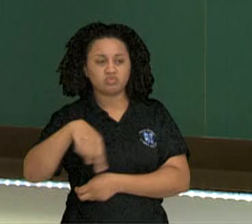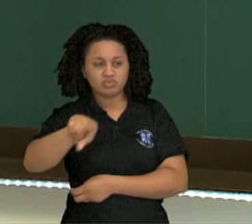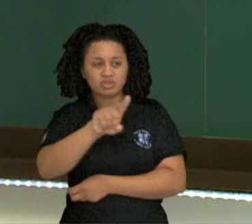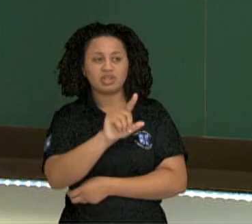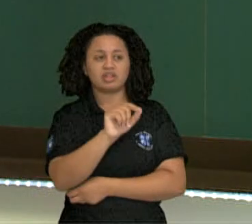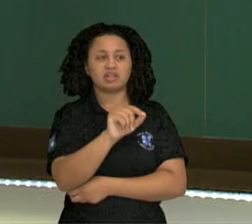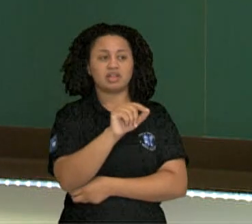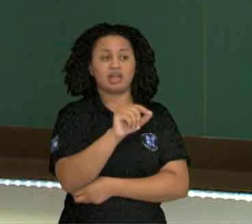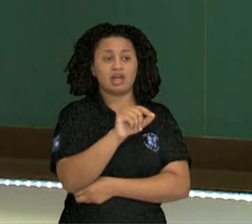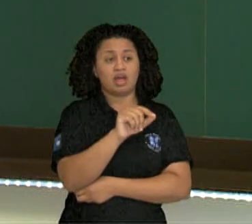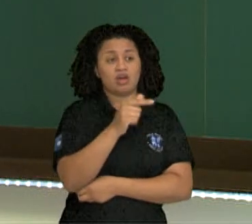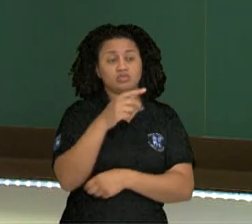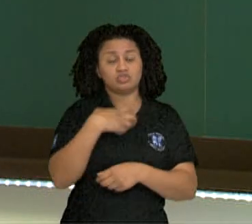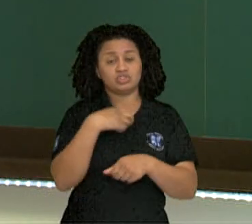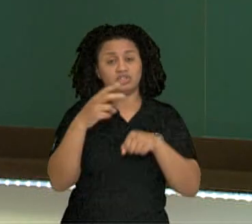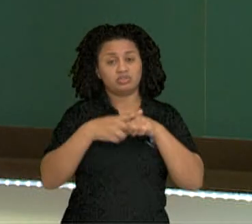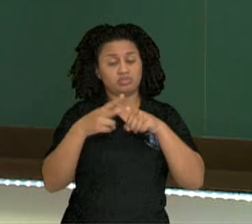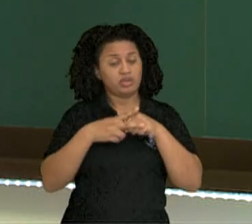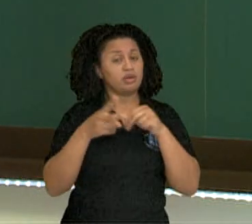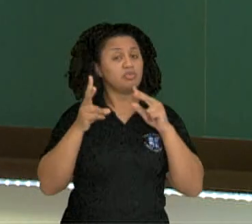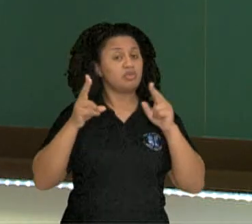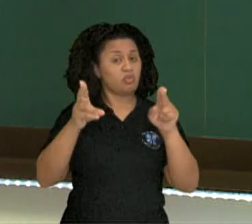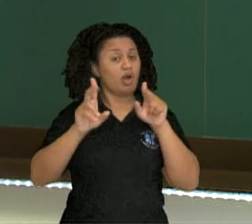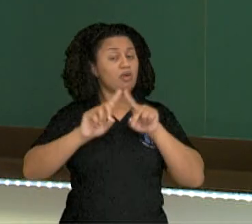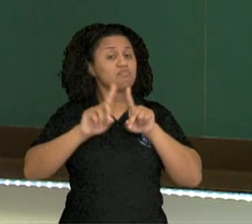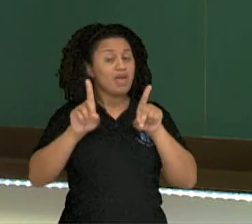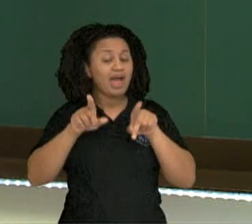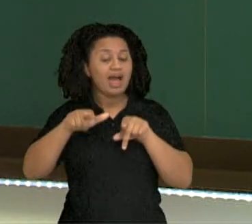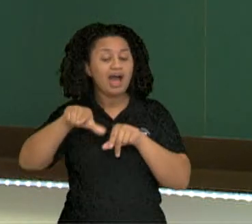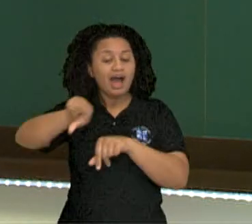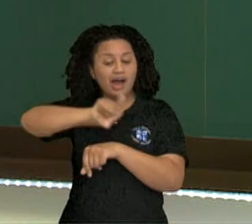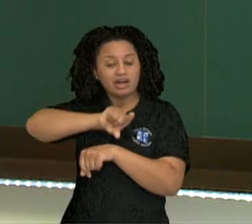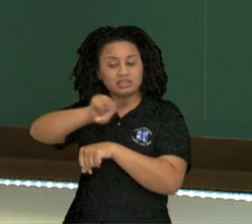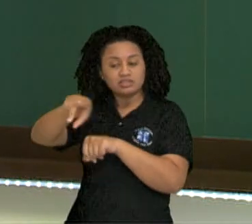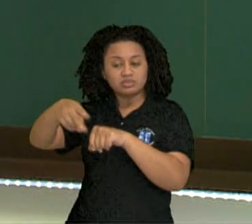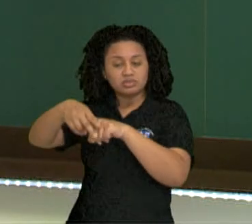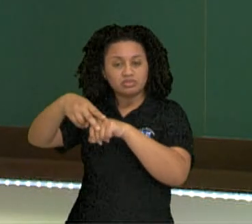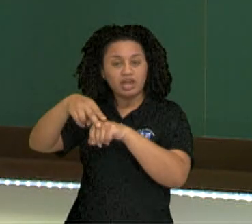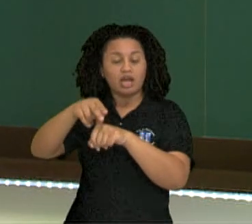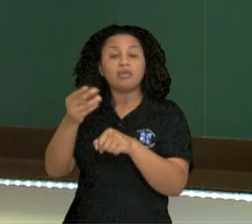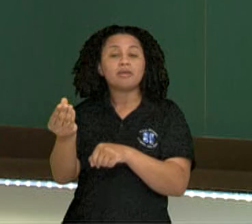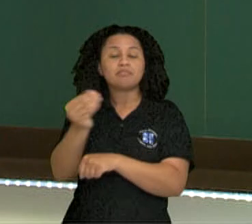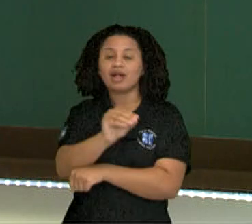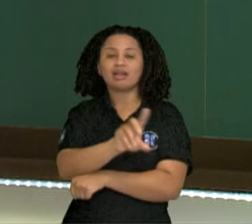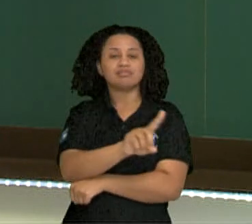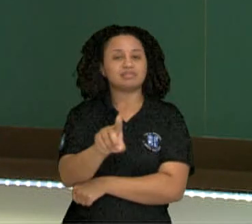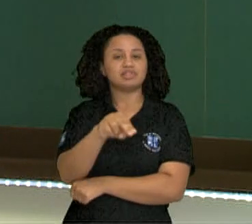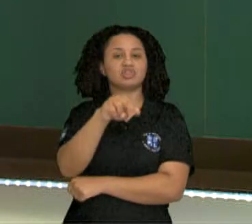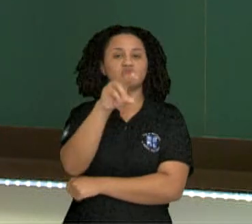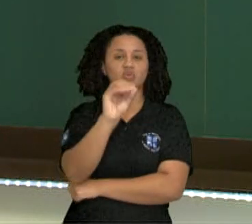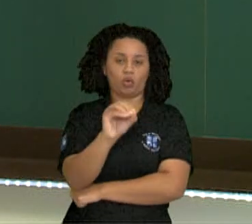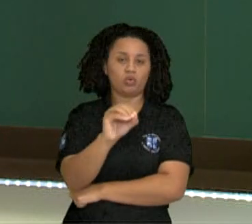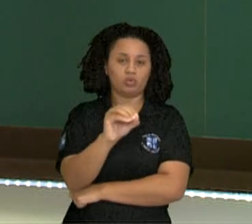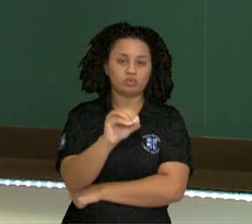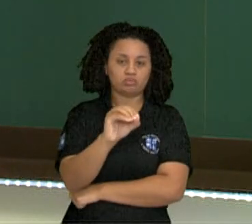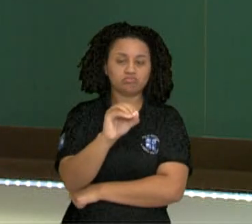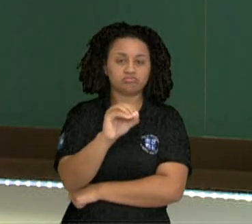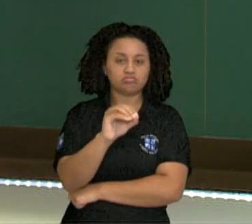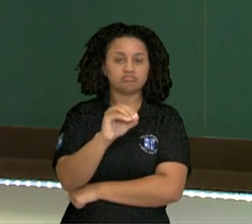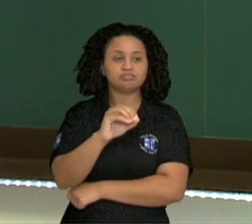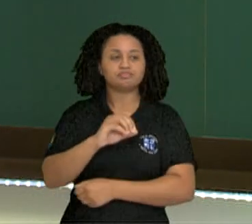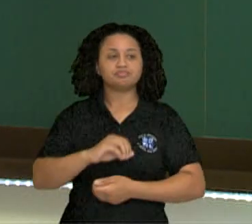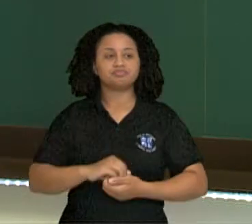forma verbal é a mesma. O que a gente fez? Apenas acrescentou ali a palavra de negação, a palavra